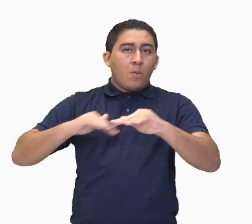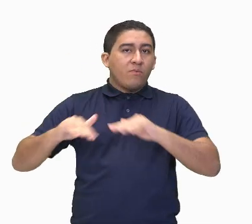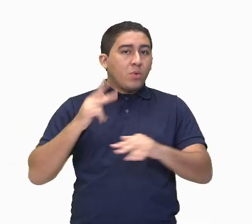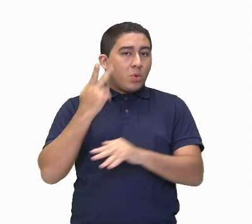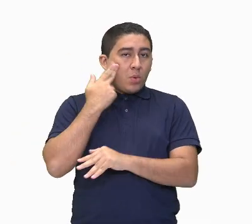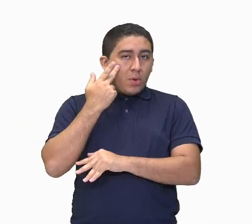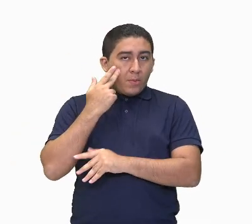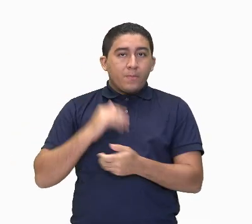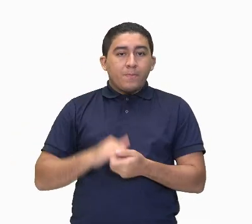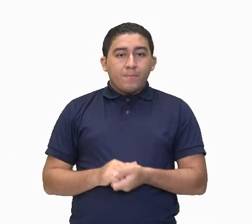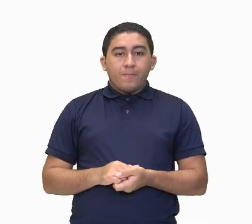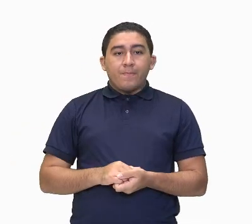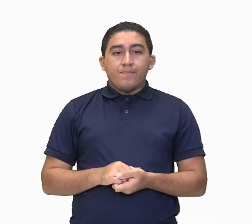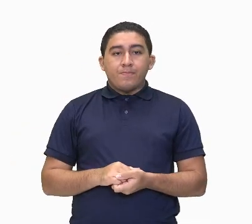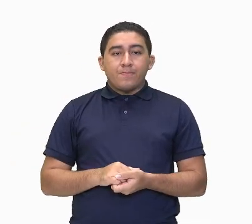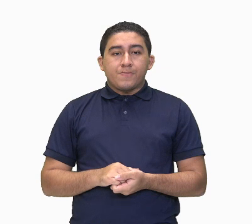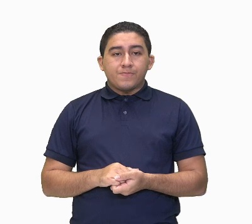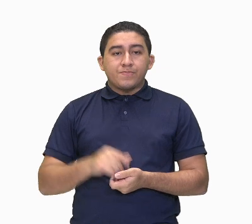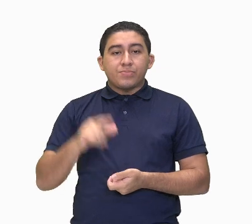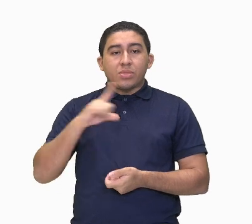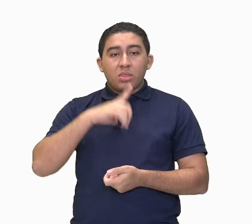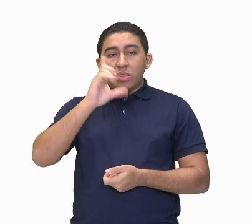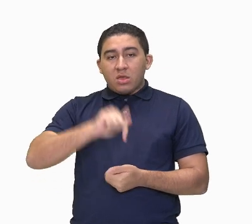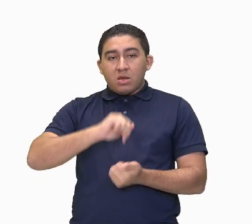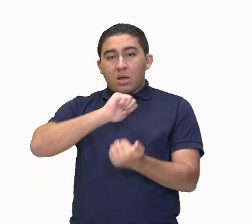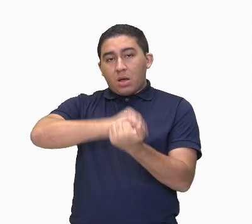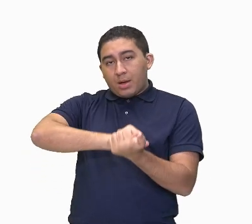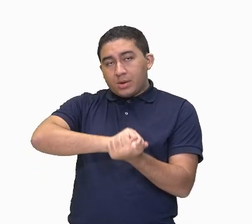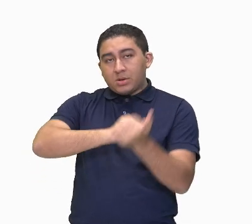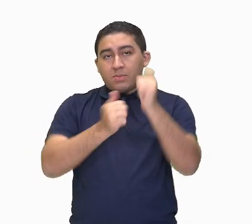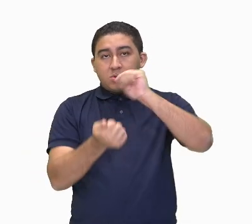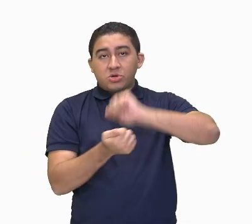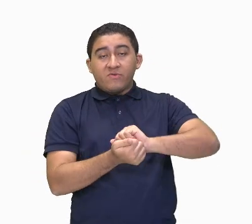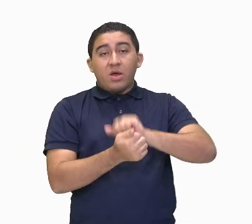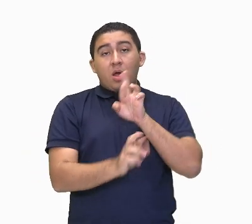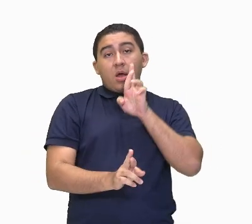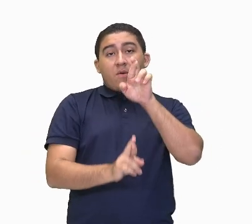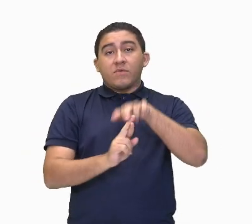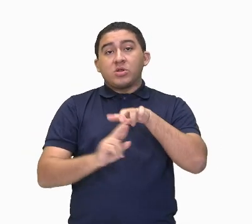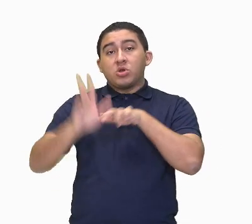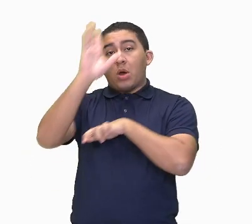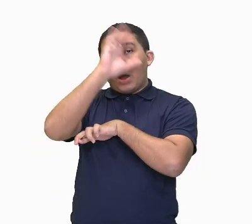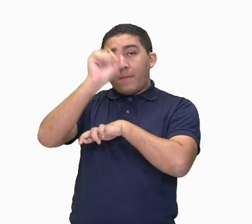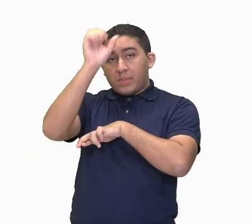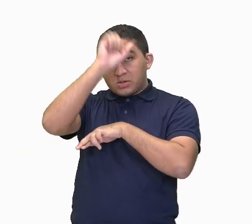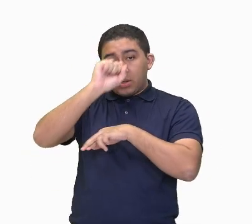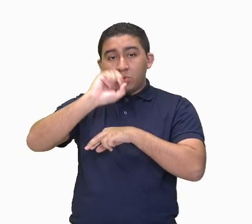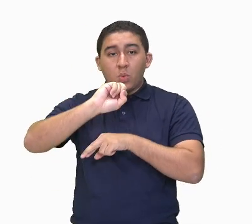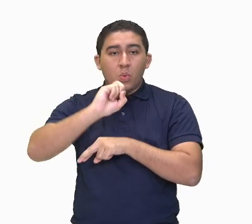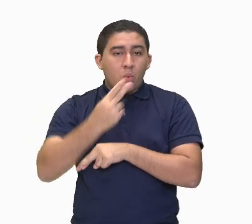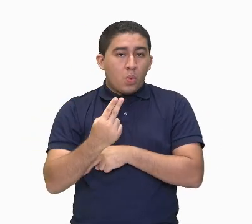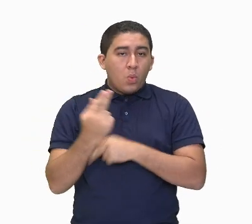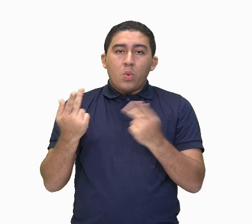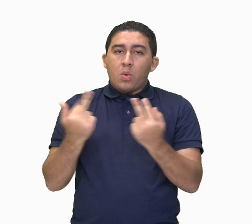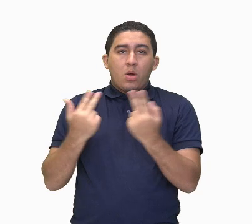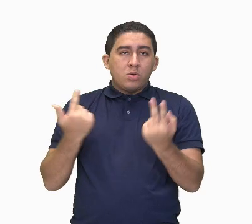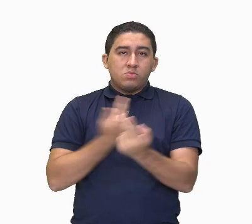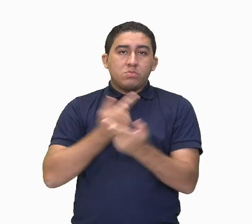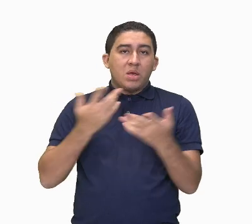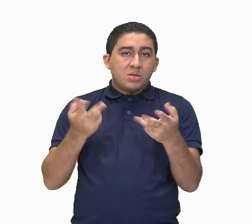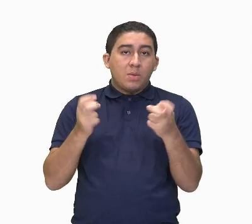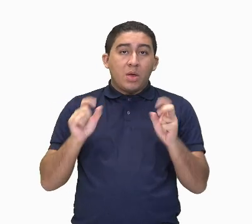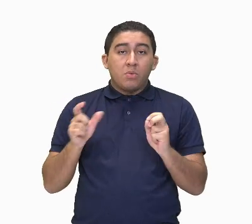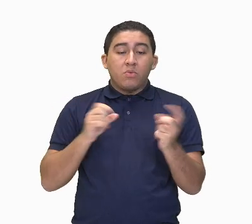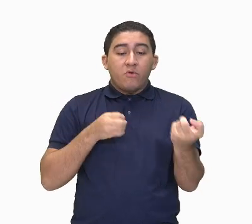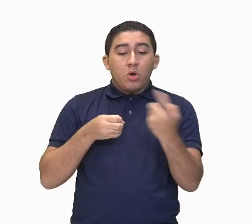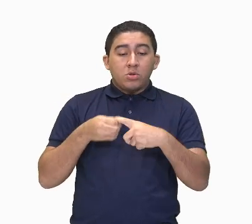função, né, essa plasticidade adaptativa relacionada aí com o aprendizado ou, como a gente está observando, ó, com a recuperação de